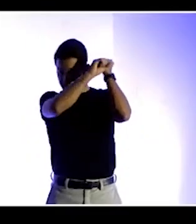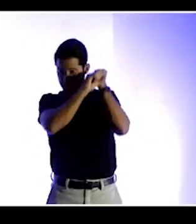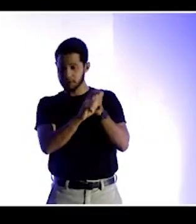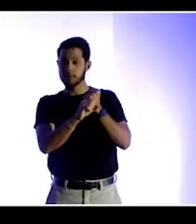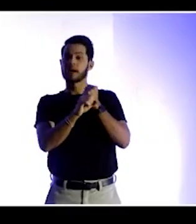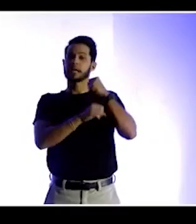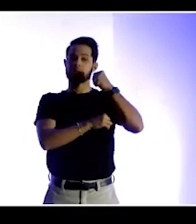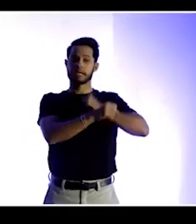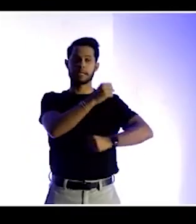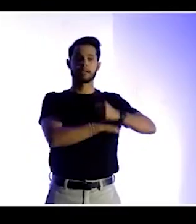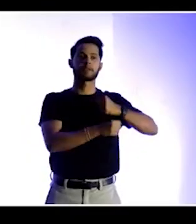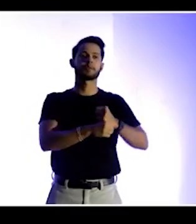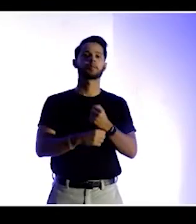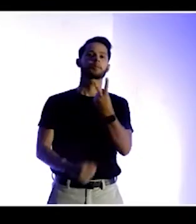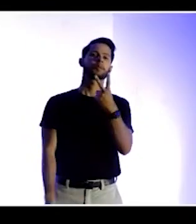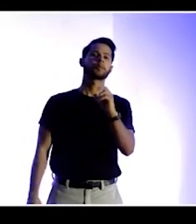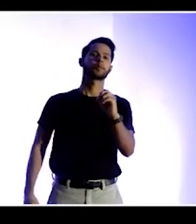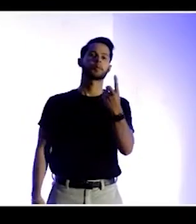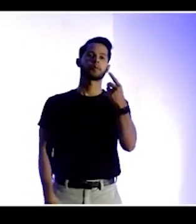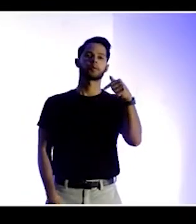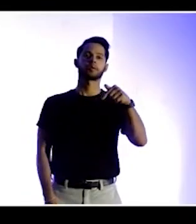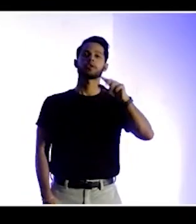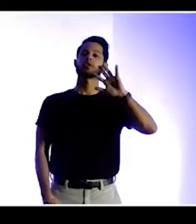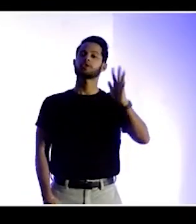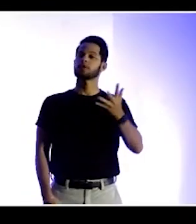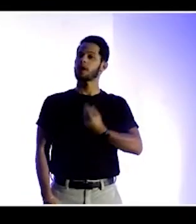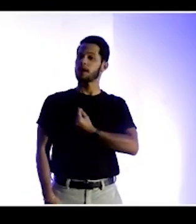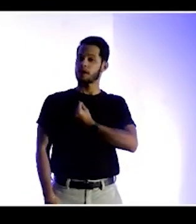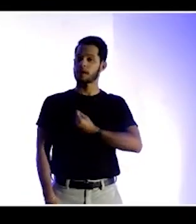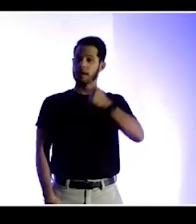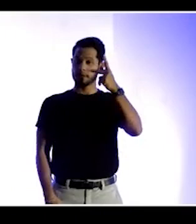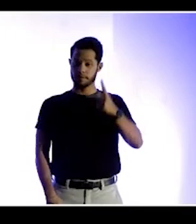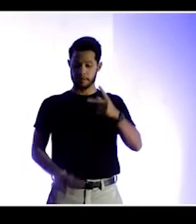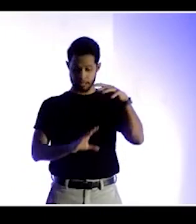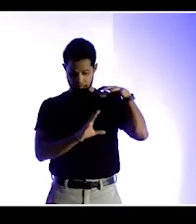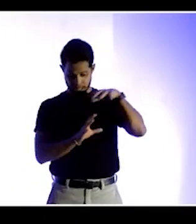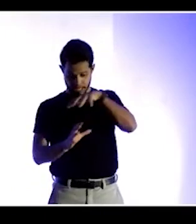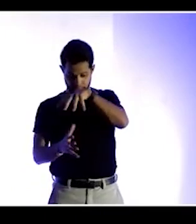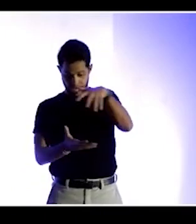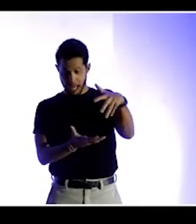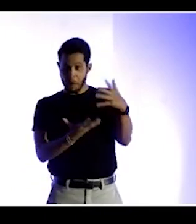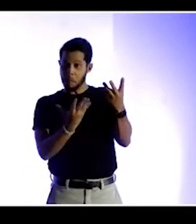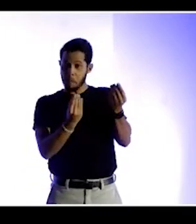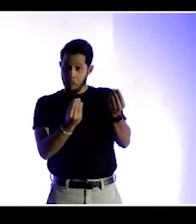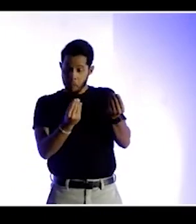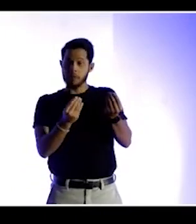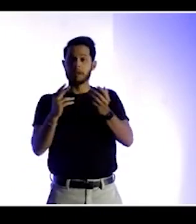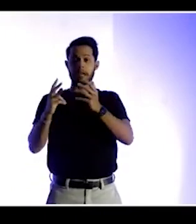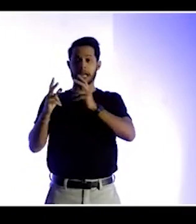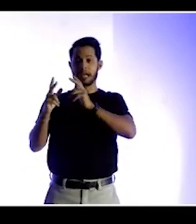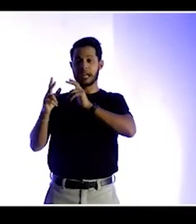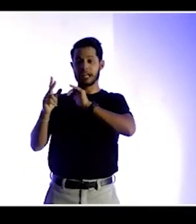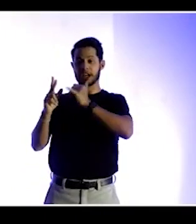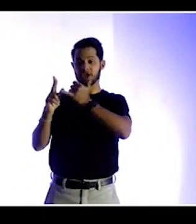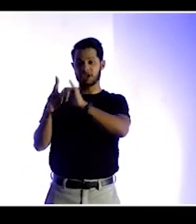em 2017, já tinha no planeta Terra tanta energia solar quanto